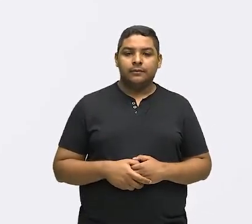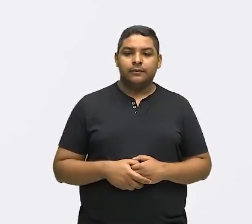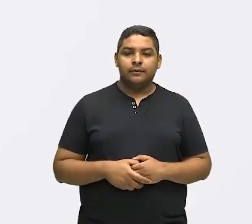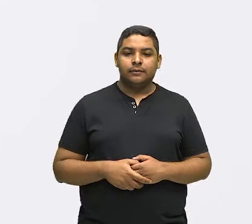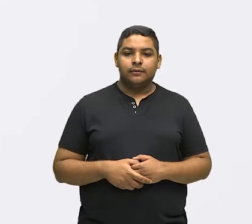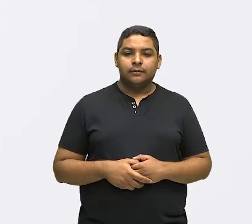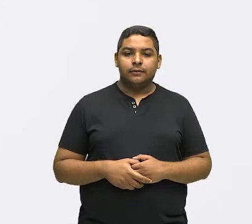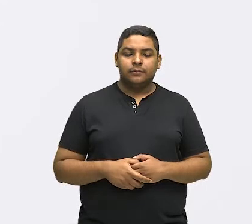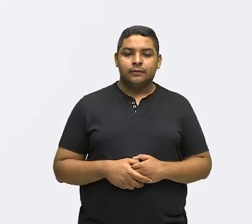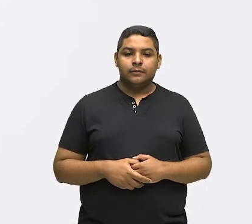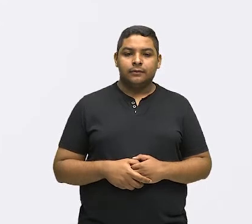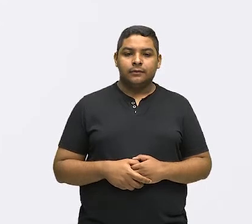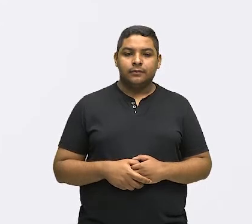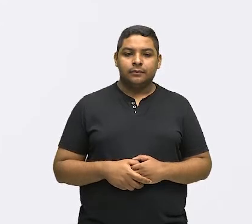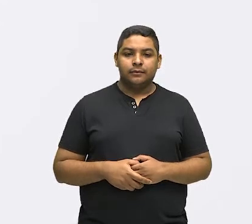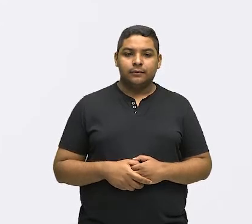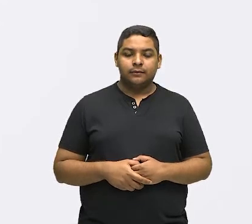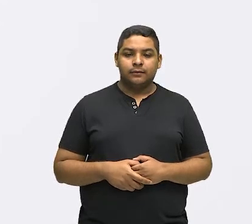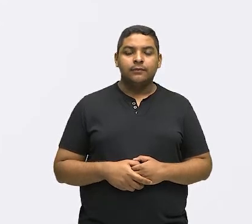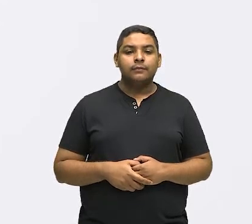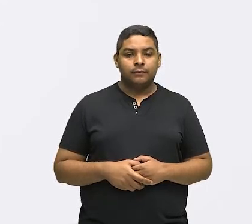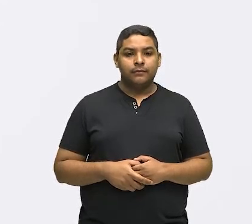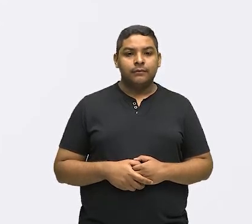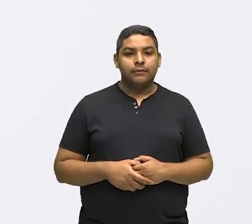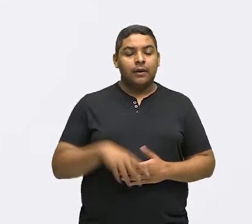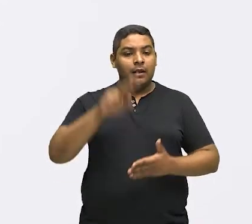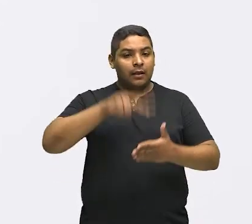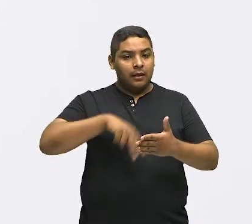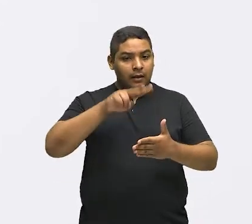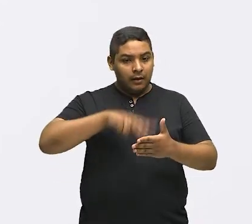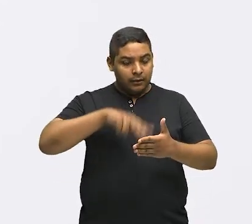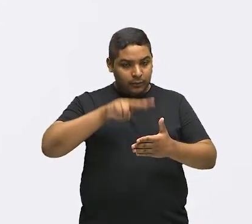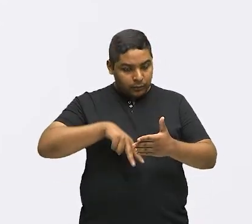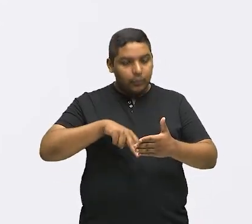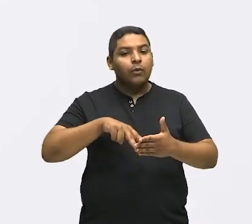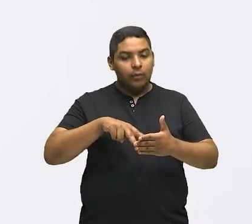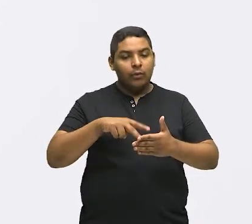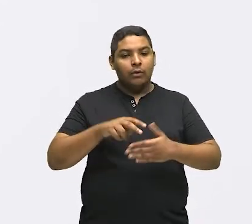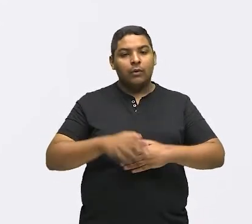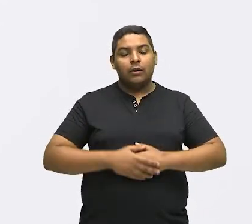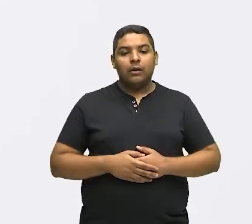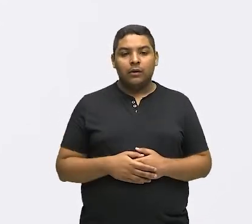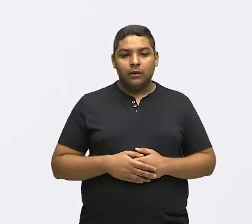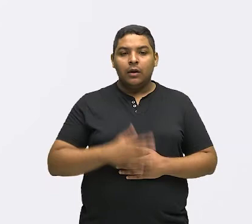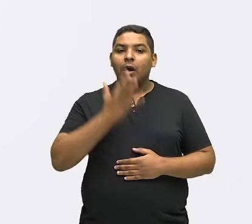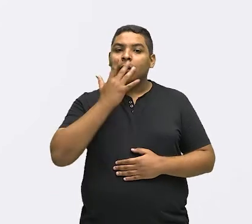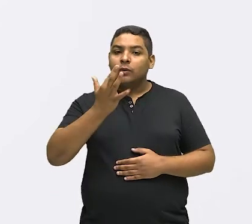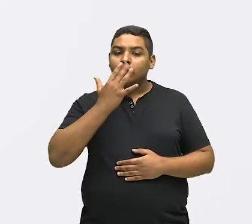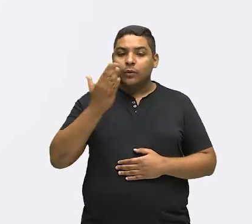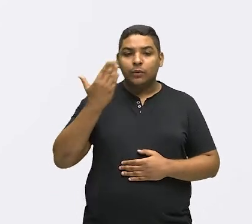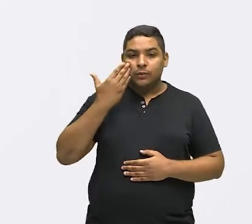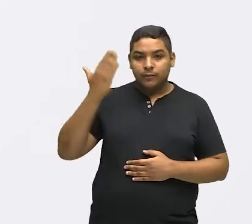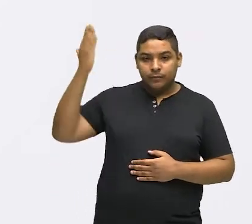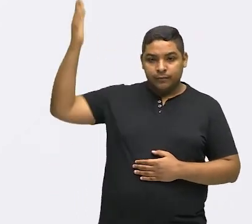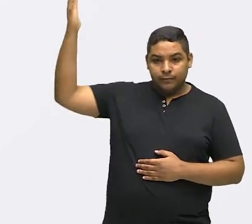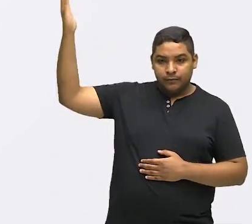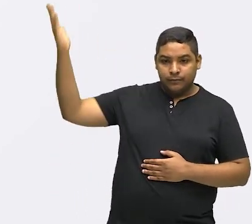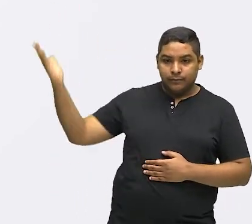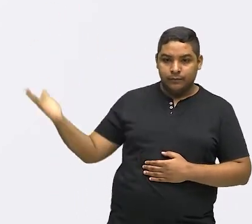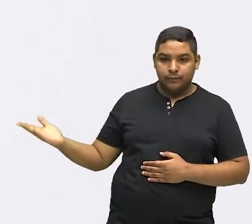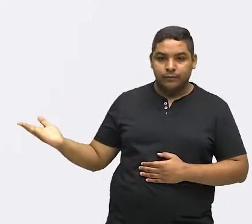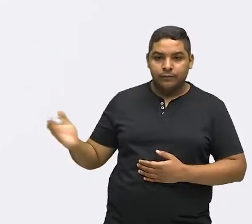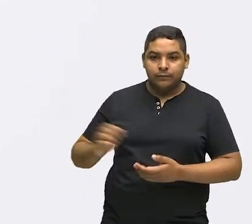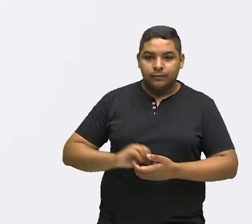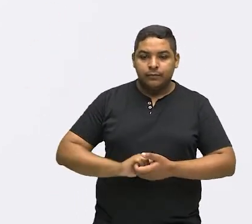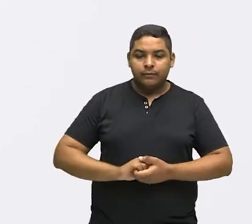confirmar, acompanhe comigo aqui a leitura das cores, né? Então, nós temos aí o red, red, vermelho,